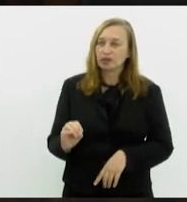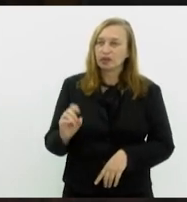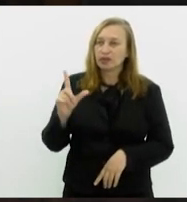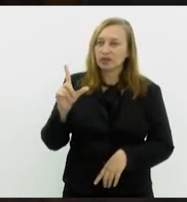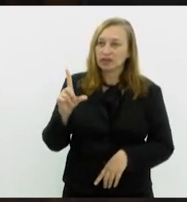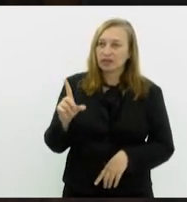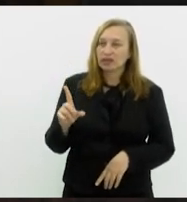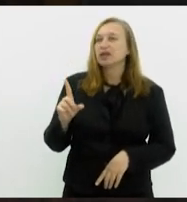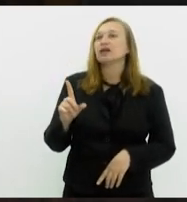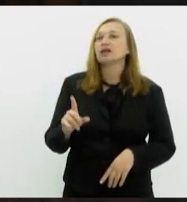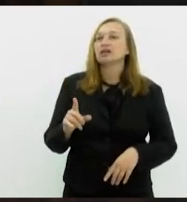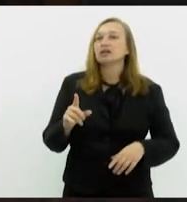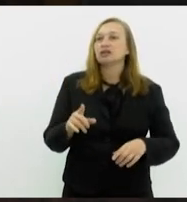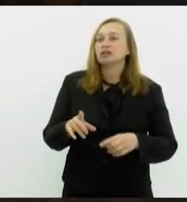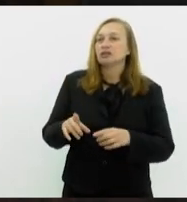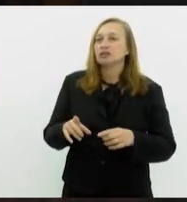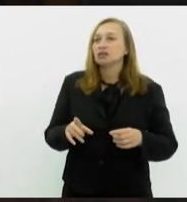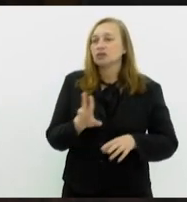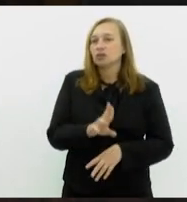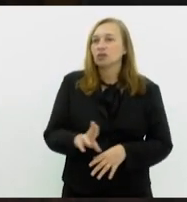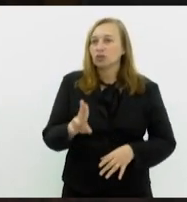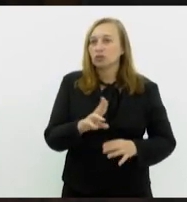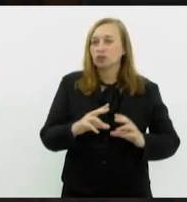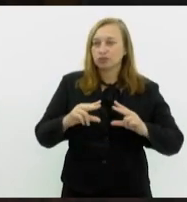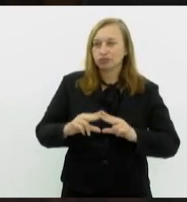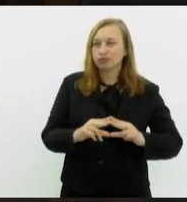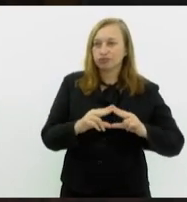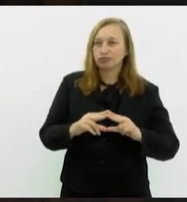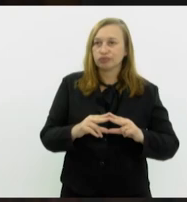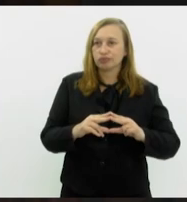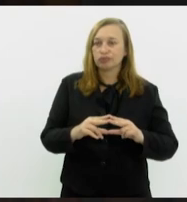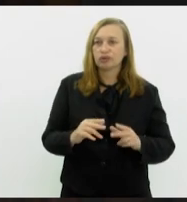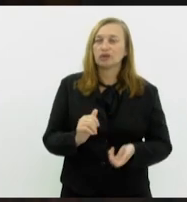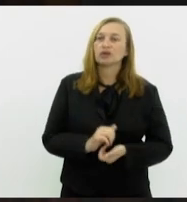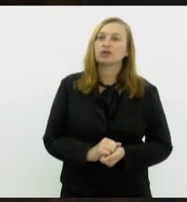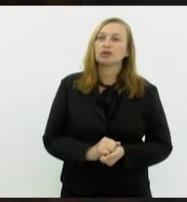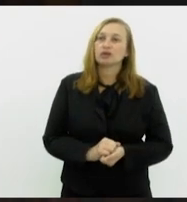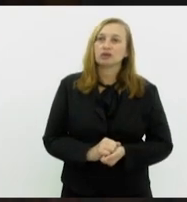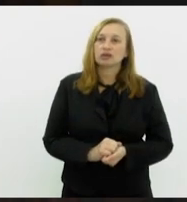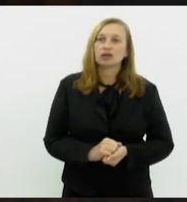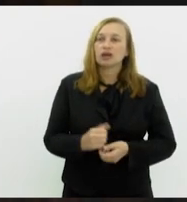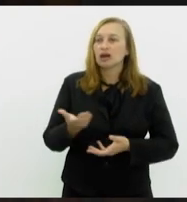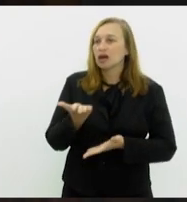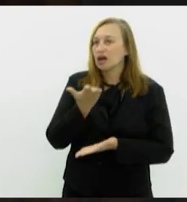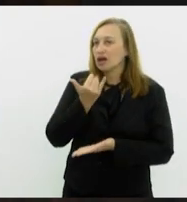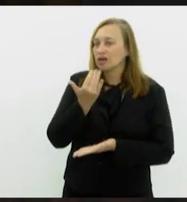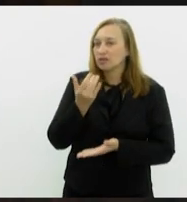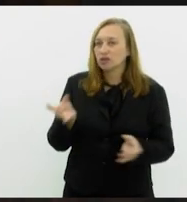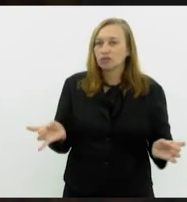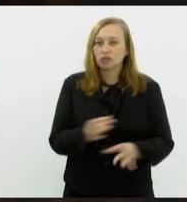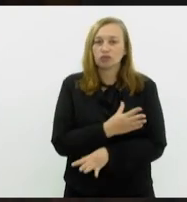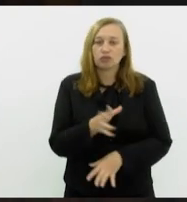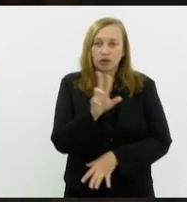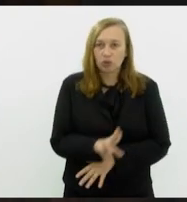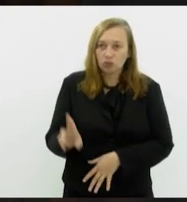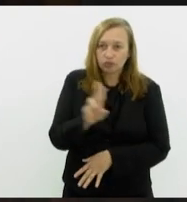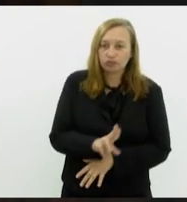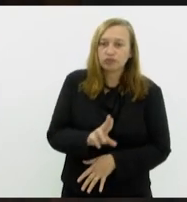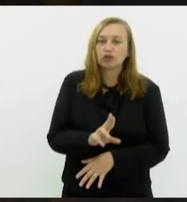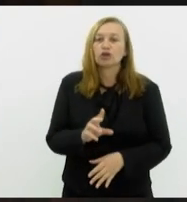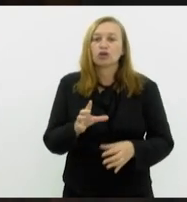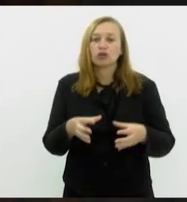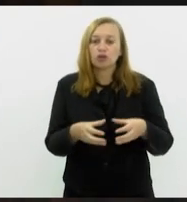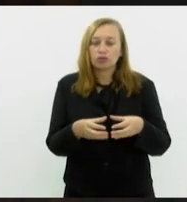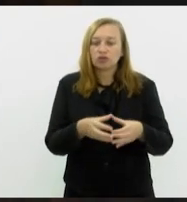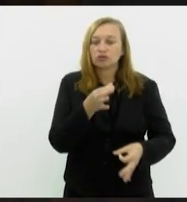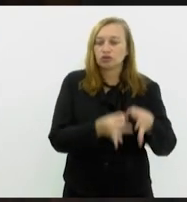composição de um tecido descartável destinado ao acondicionamento e ao manejo de alimentos prontos para o consumo. Parecer das comissões de